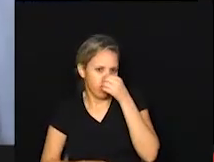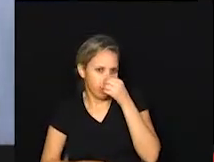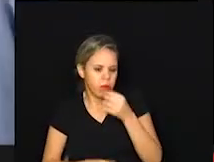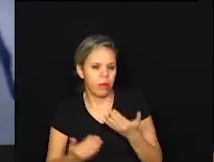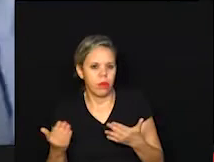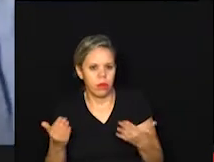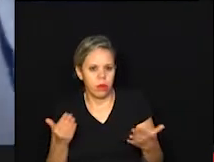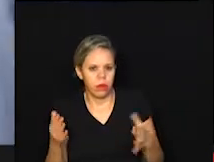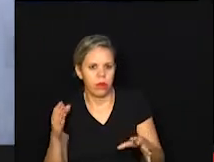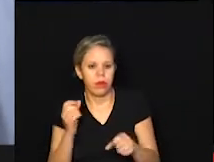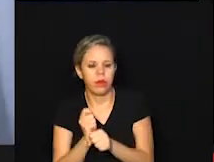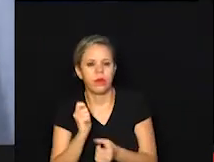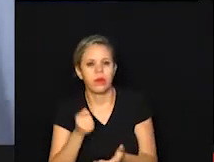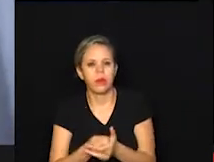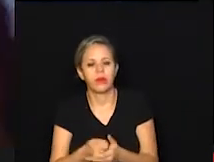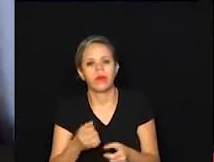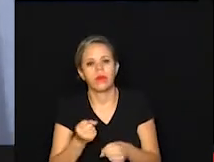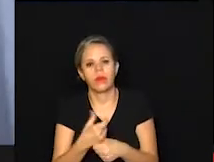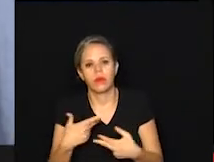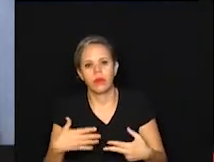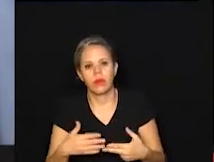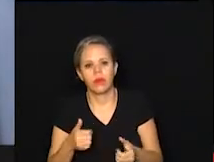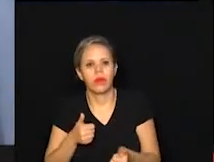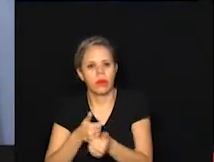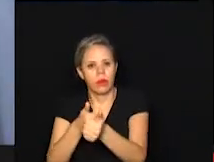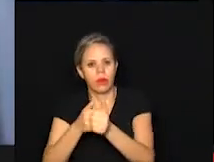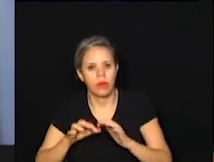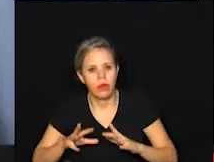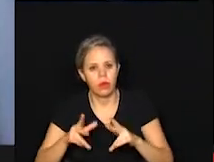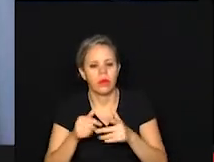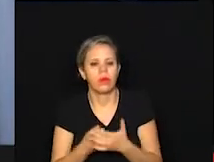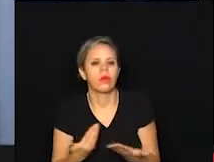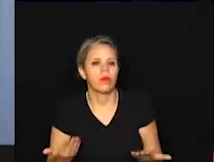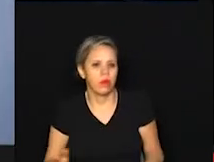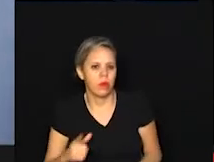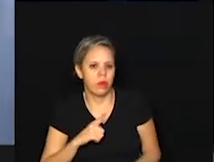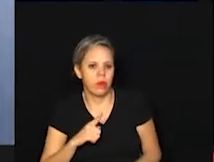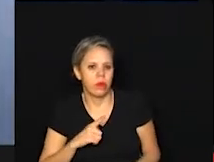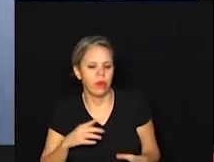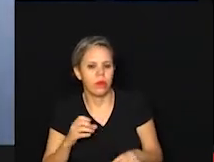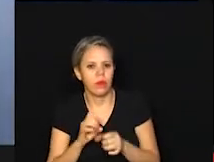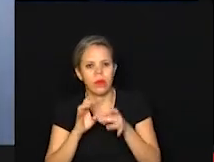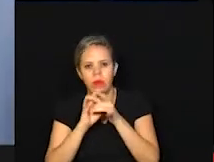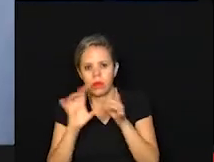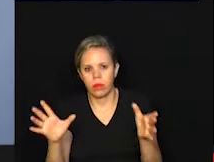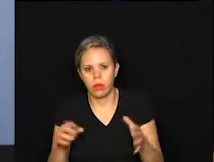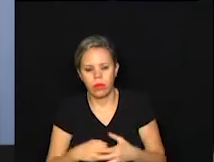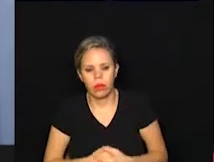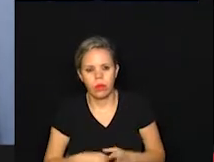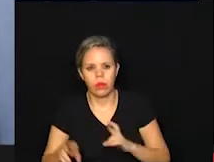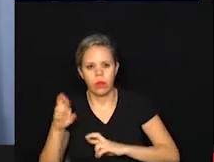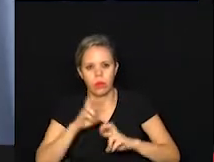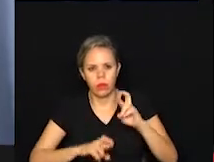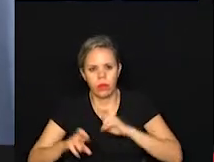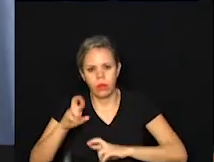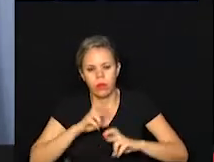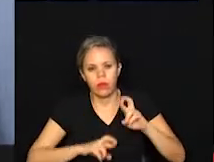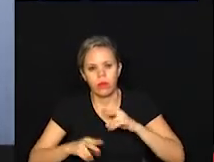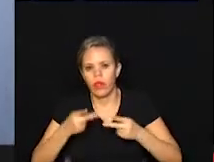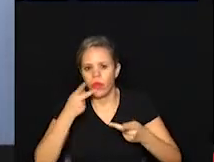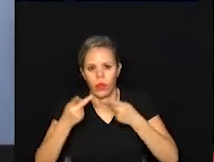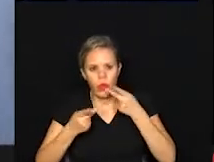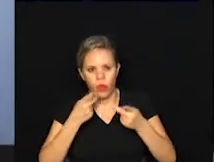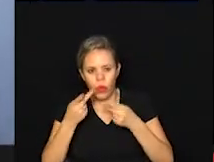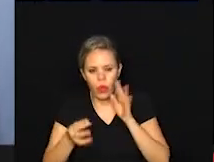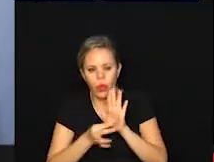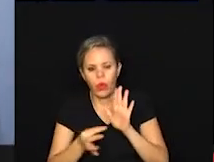da conta, o extrato da conta, ele acompanha tudo. Então, ele tem total liberdade de fiscalizar, falar,